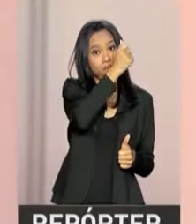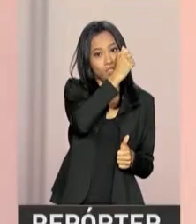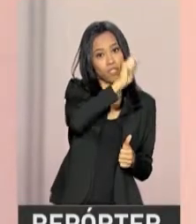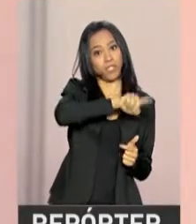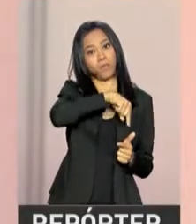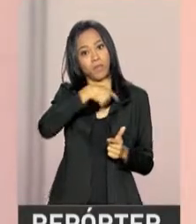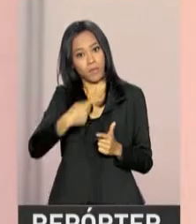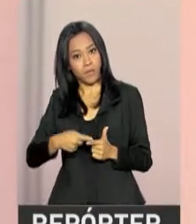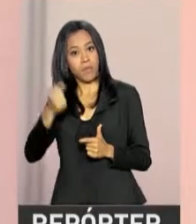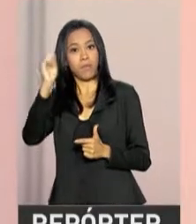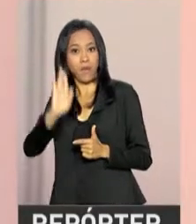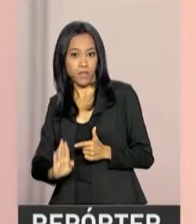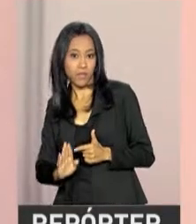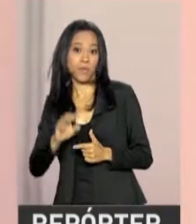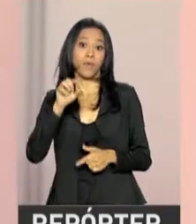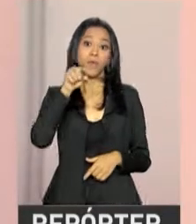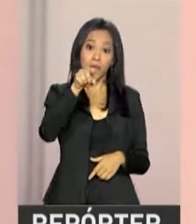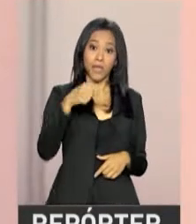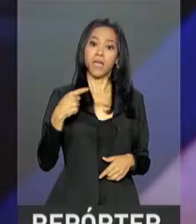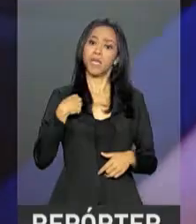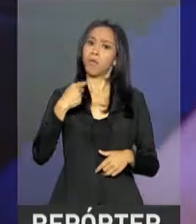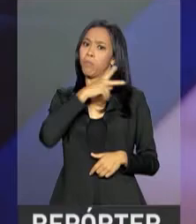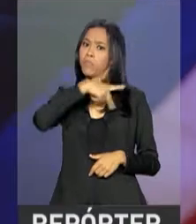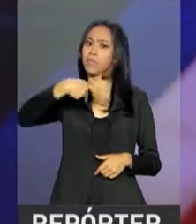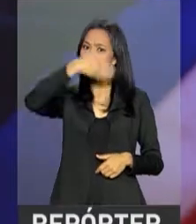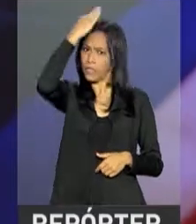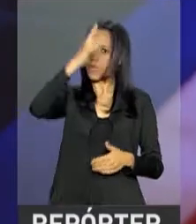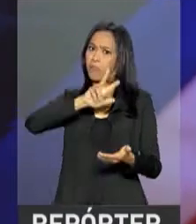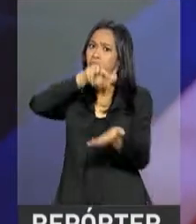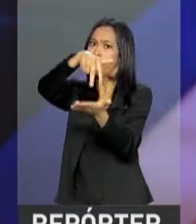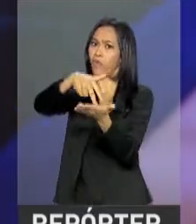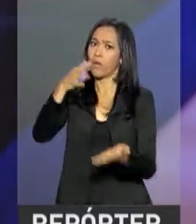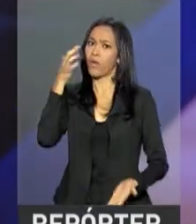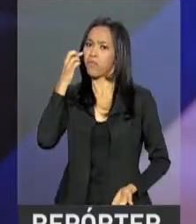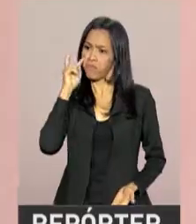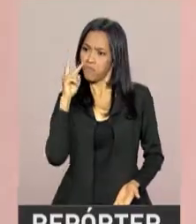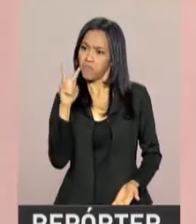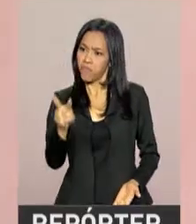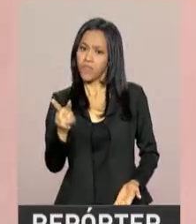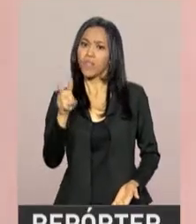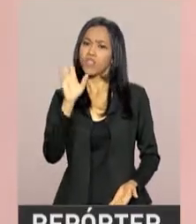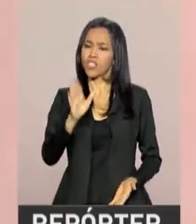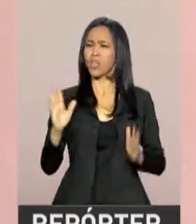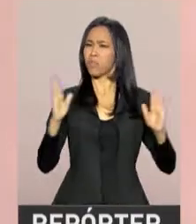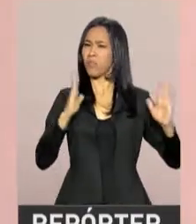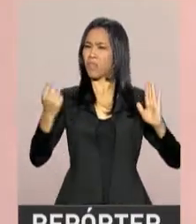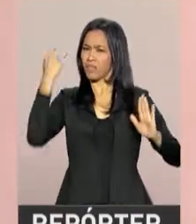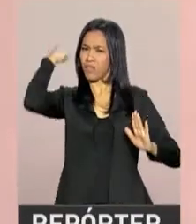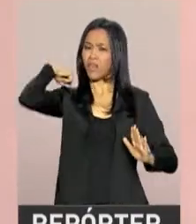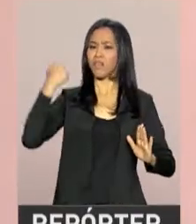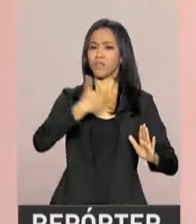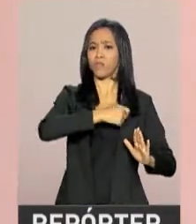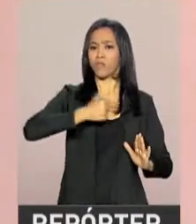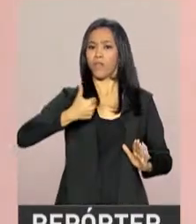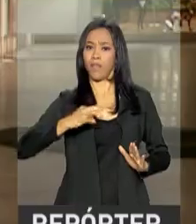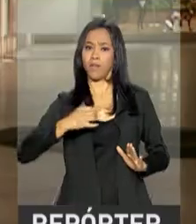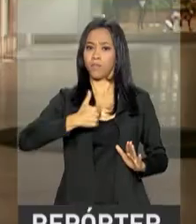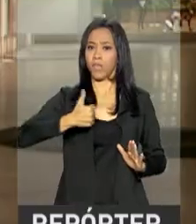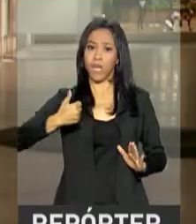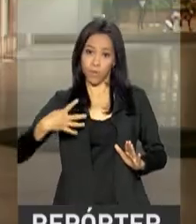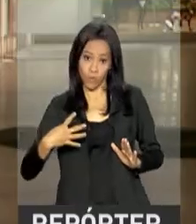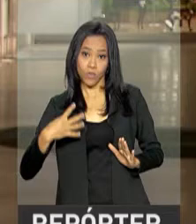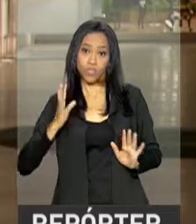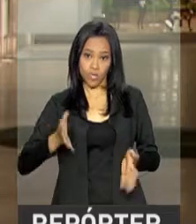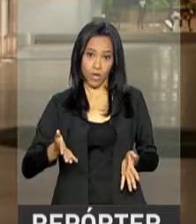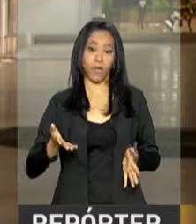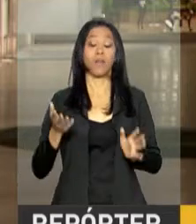presidente michel temer prestigiou a posse do colega que já havia governado o chile entre 2010 e 2014 o brasil